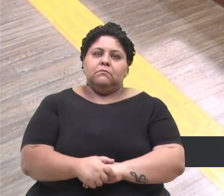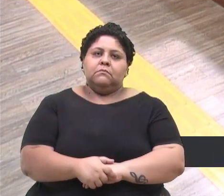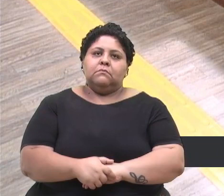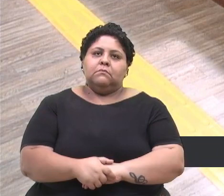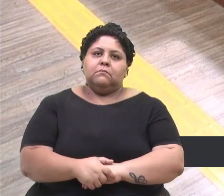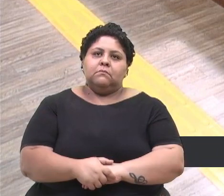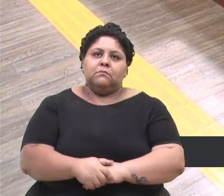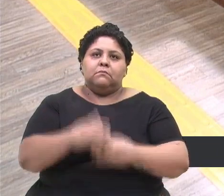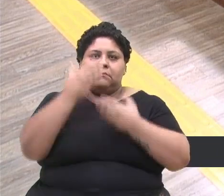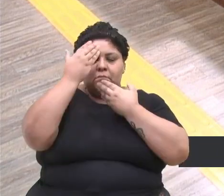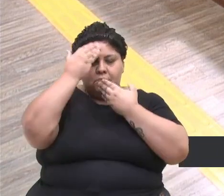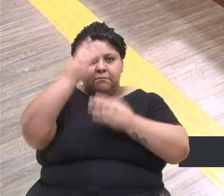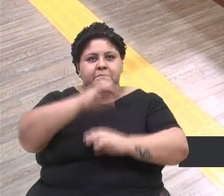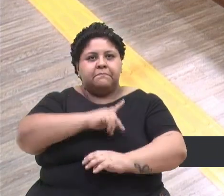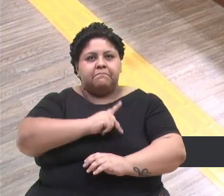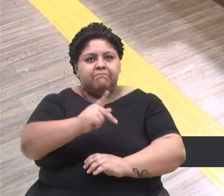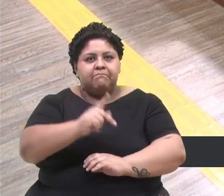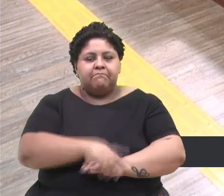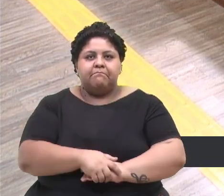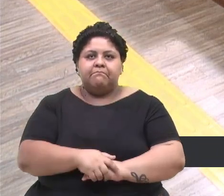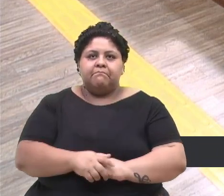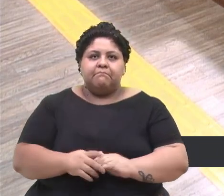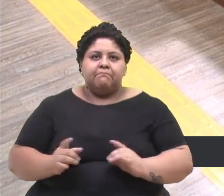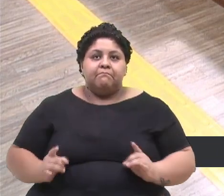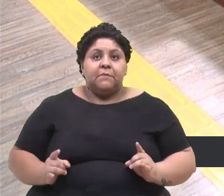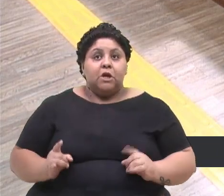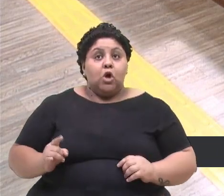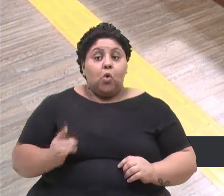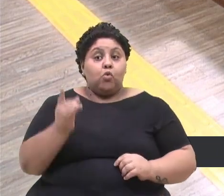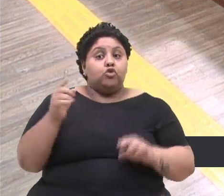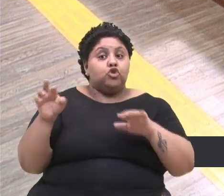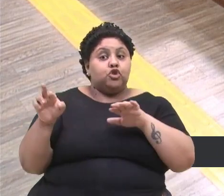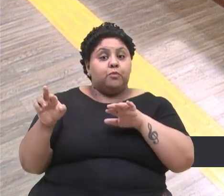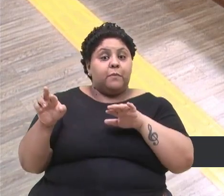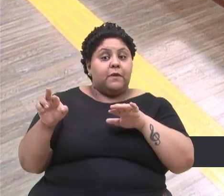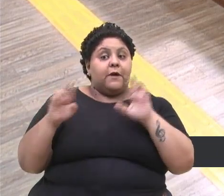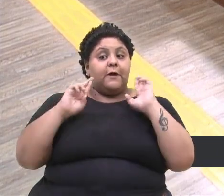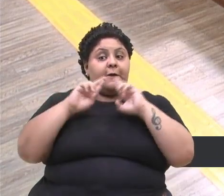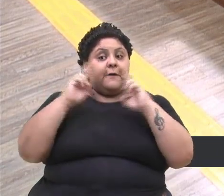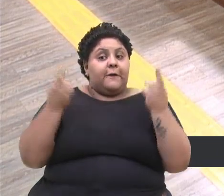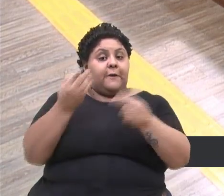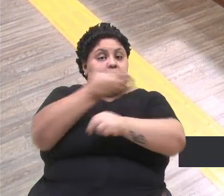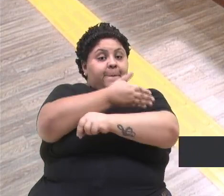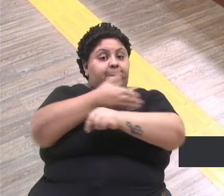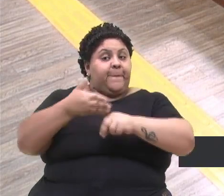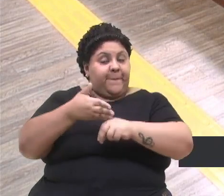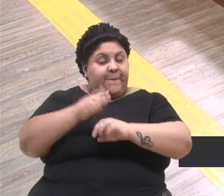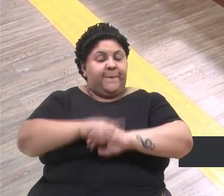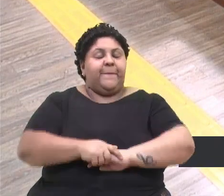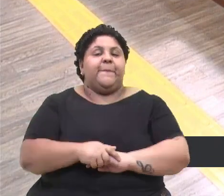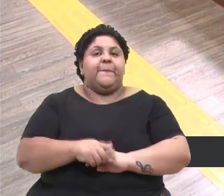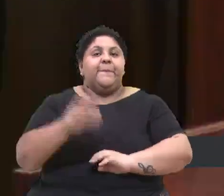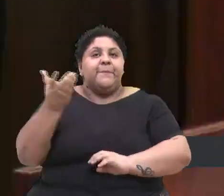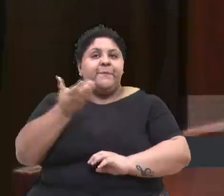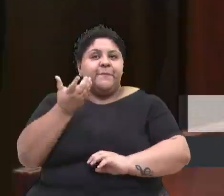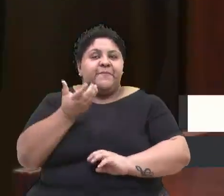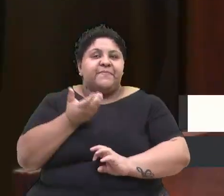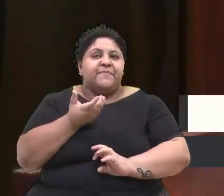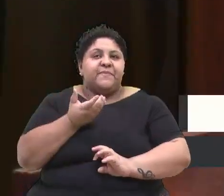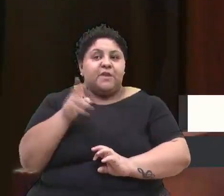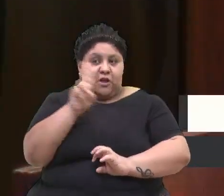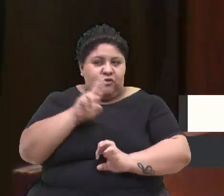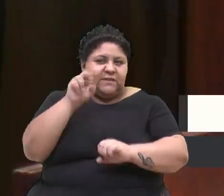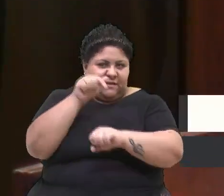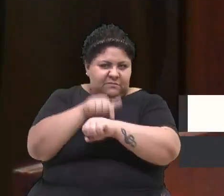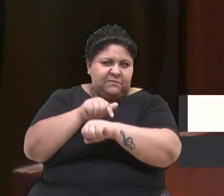Obrigado, presidente. Última sessão ordinária, último grande expediente. Quero usar esse